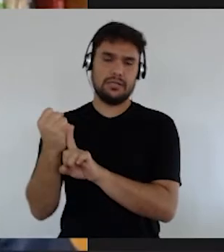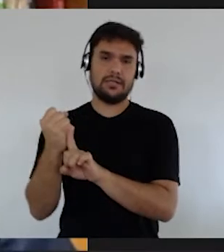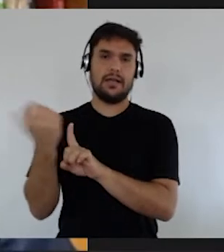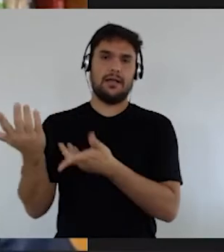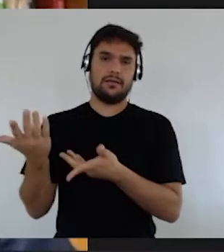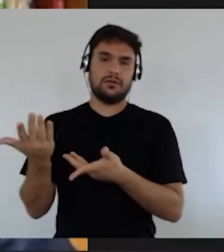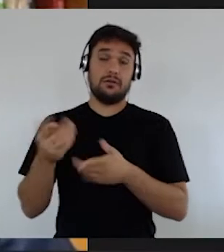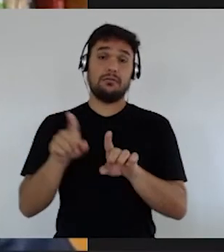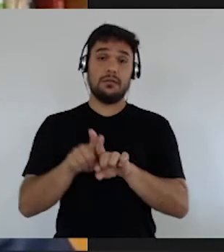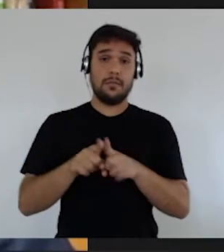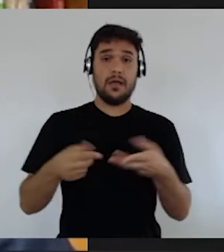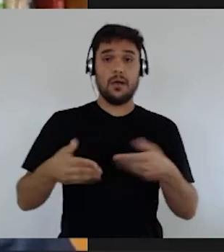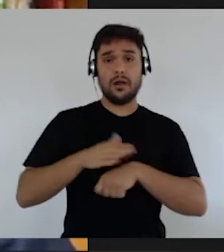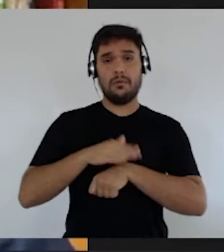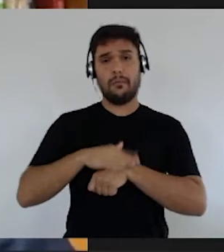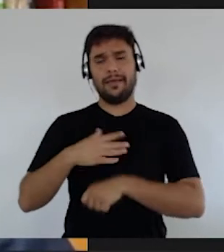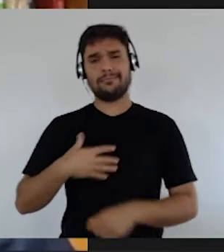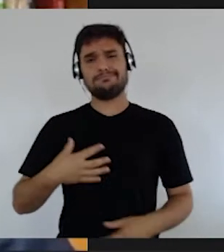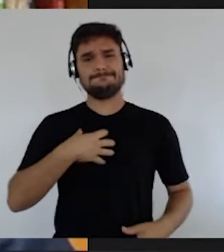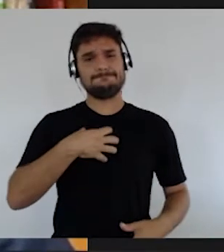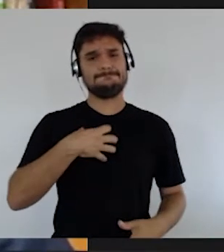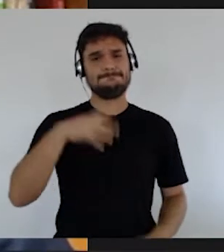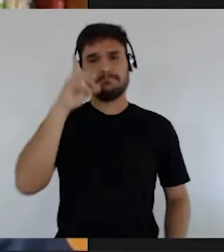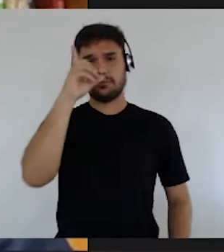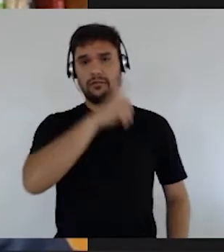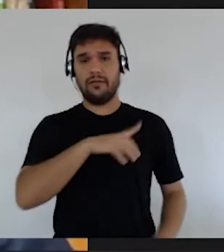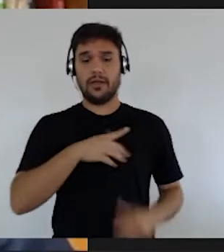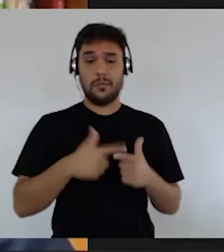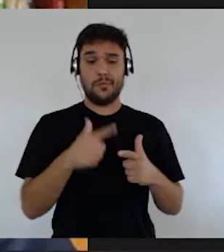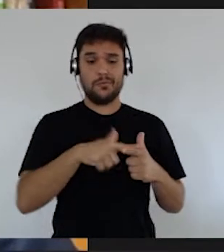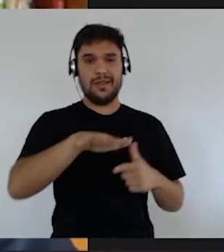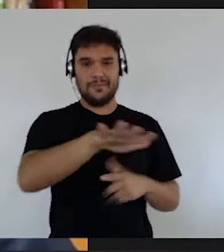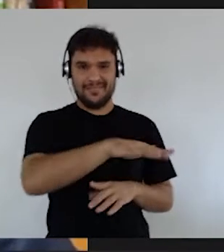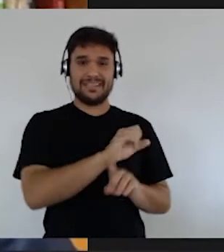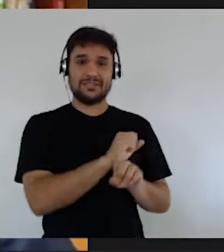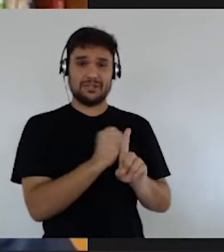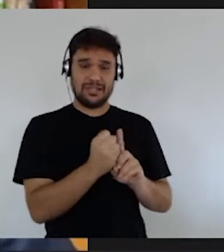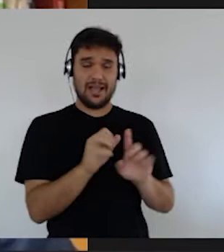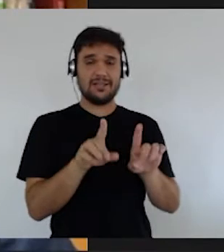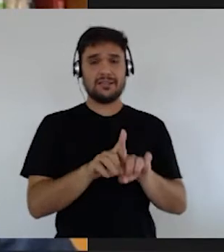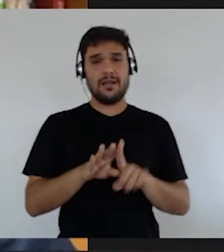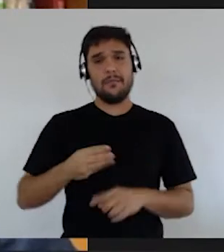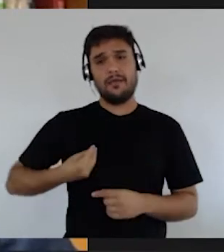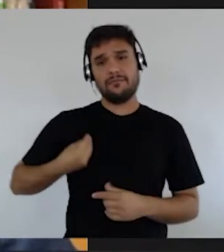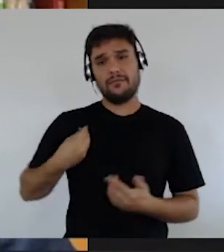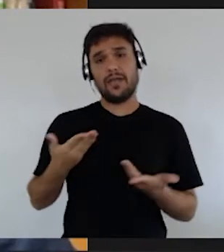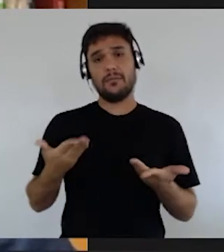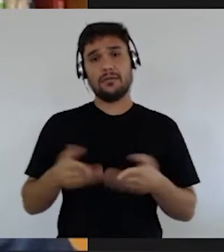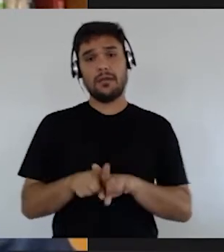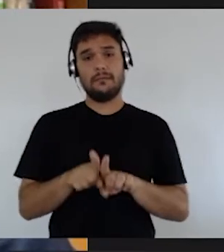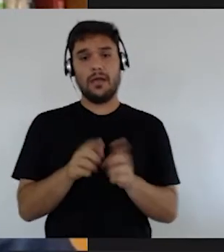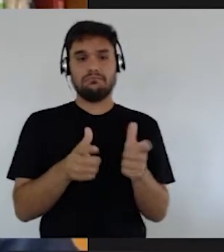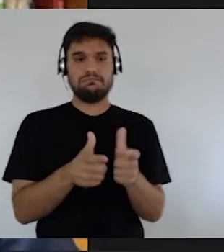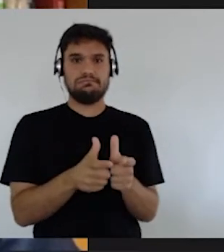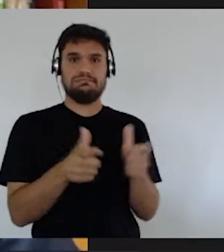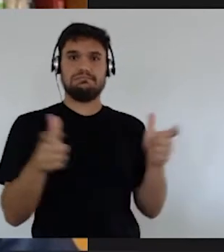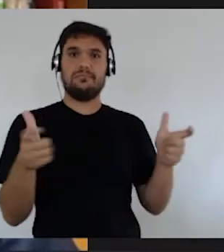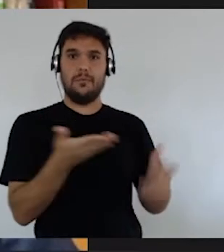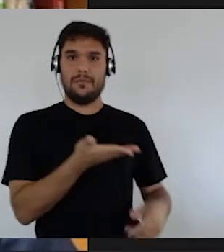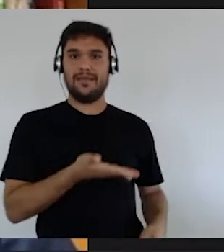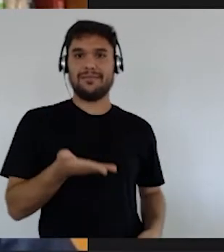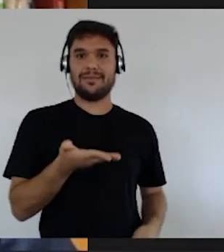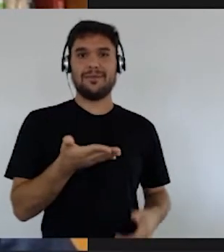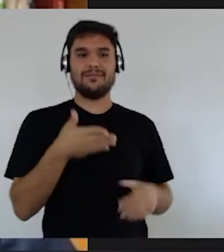mesmo tempo que vivemos um dramático problema social, também vivemos uma explosão